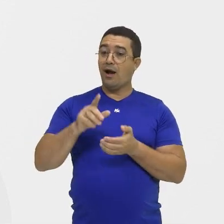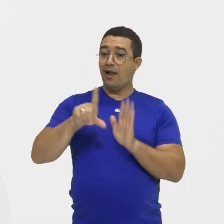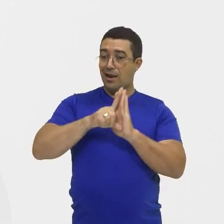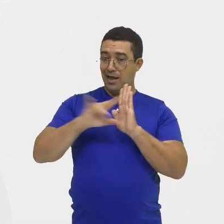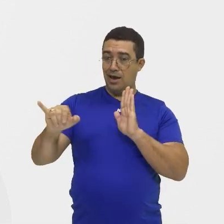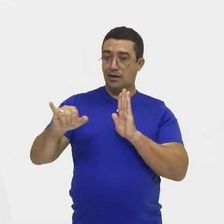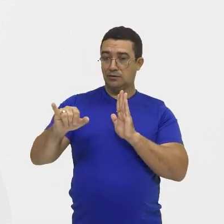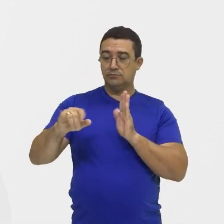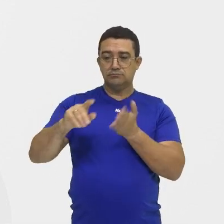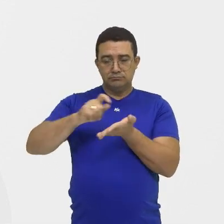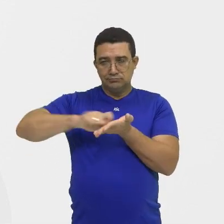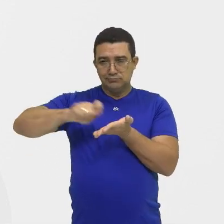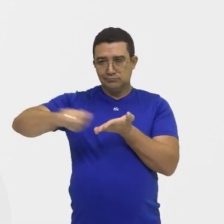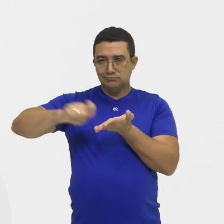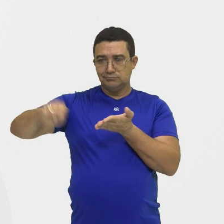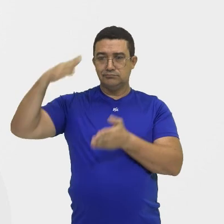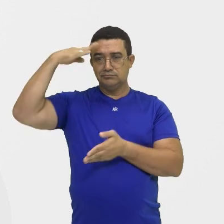de